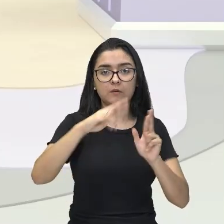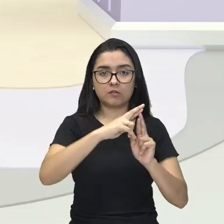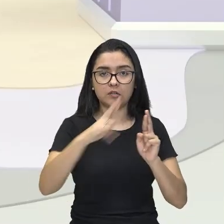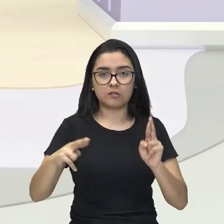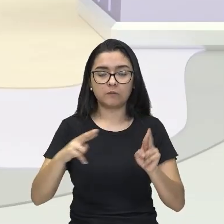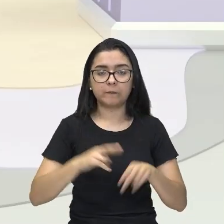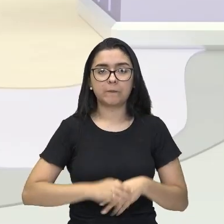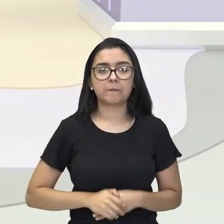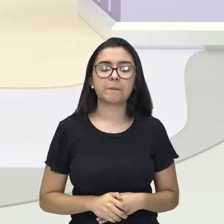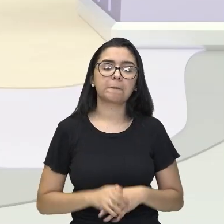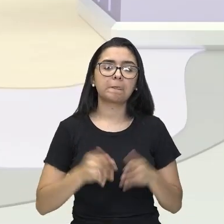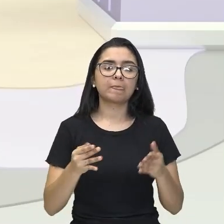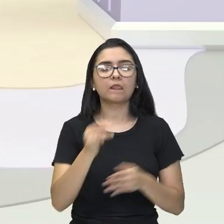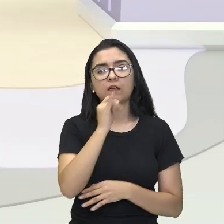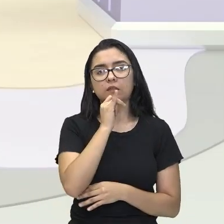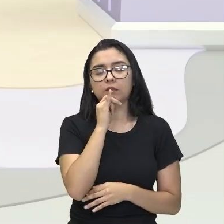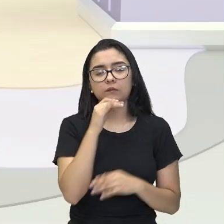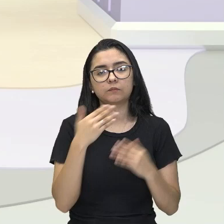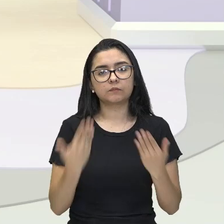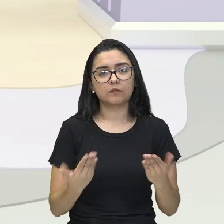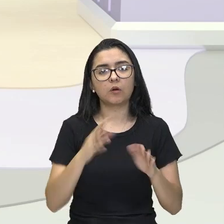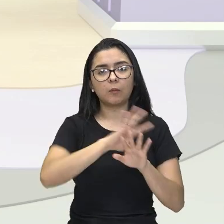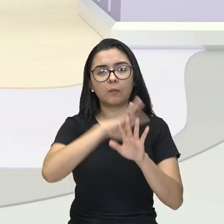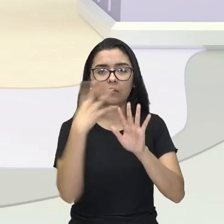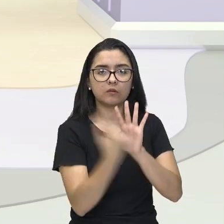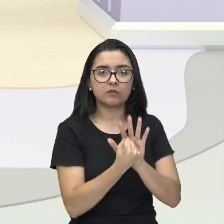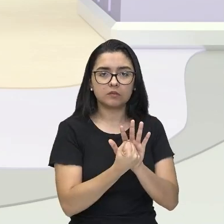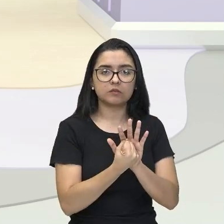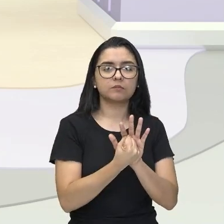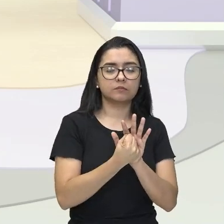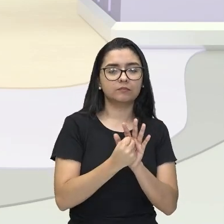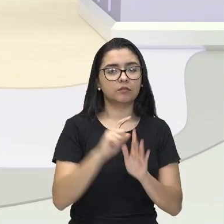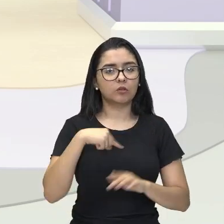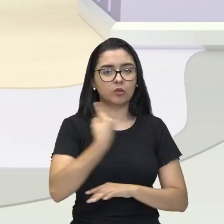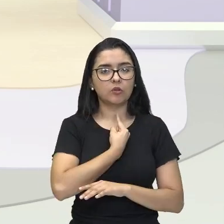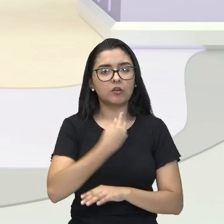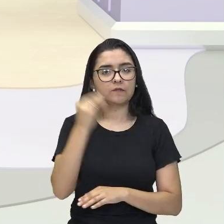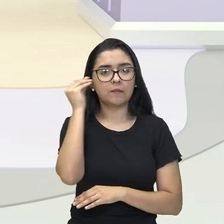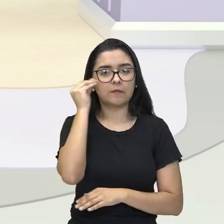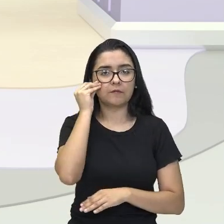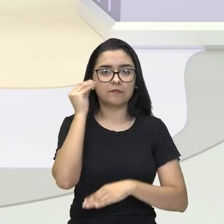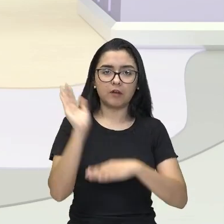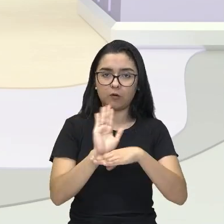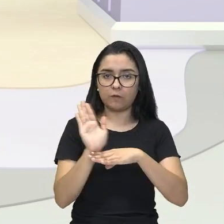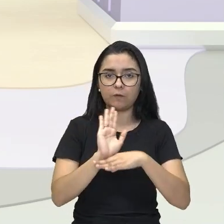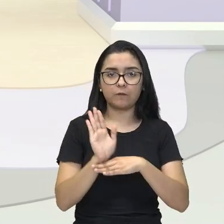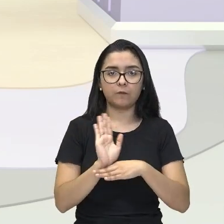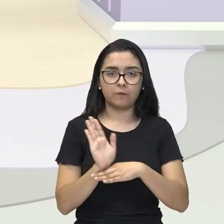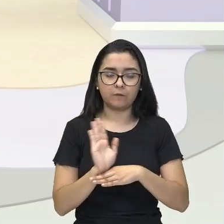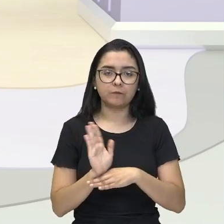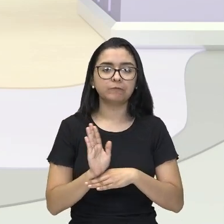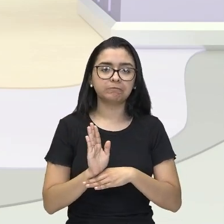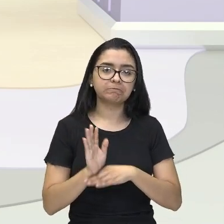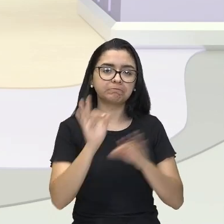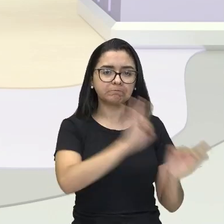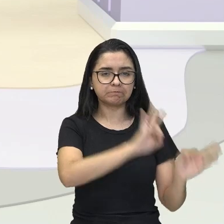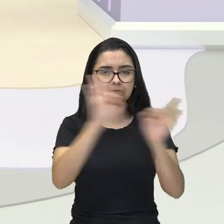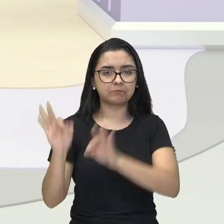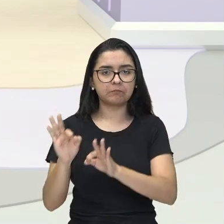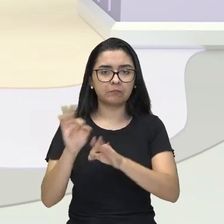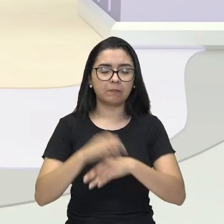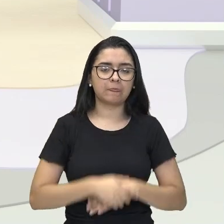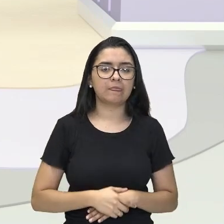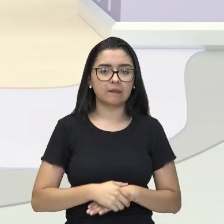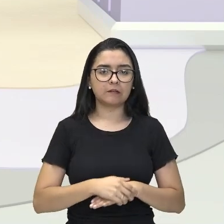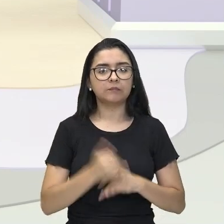religiosas. Sobre os símbolos, nós vamos ver o vídeo a seguir, que traz uma mensagem muito bonita do